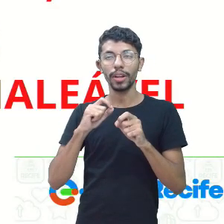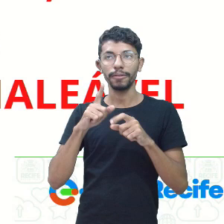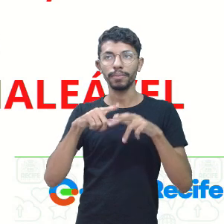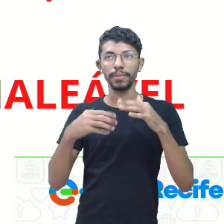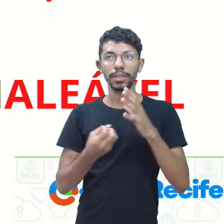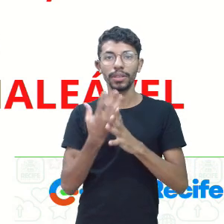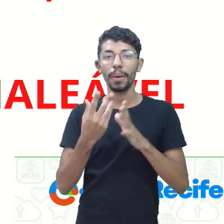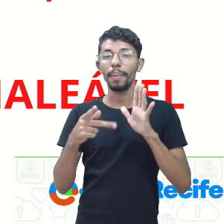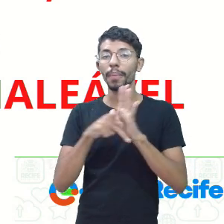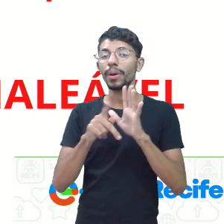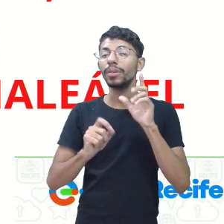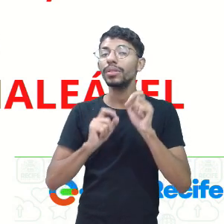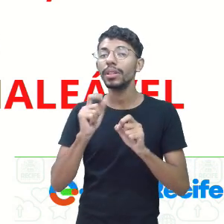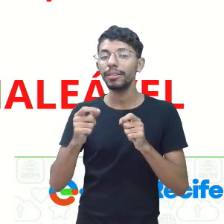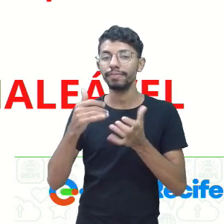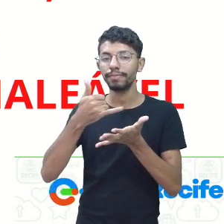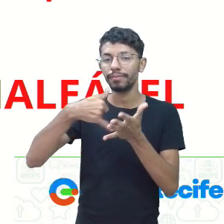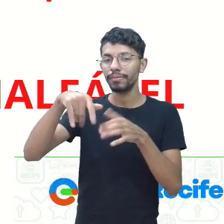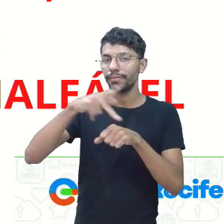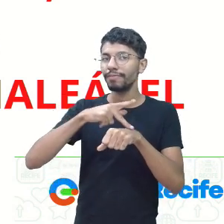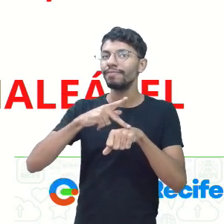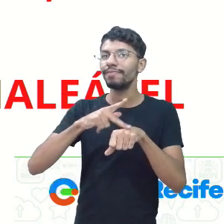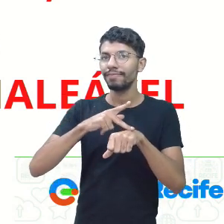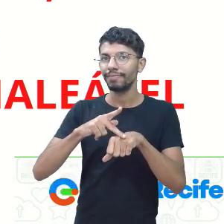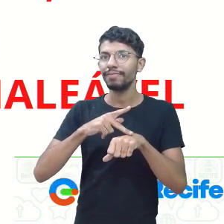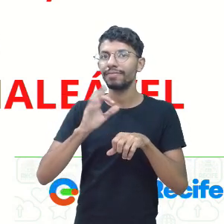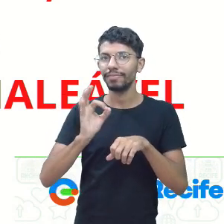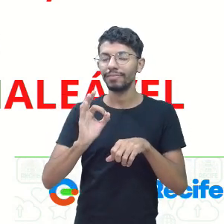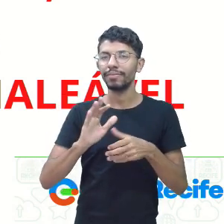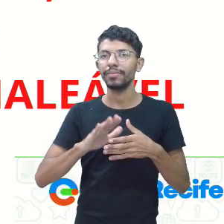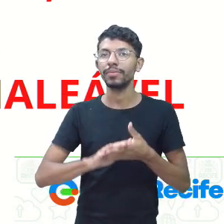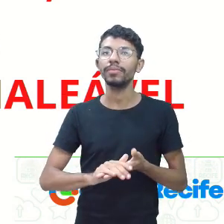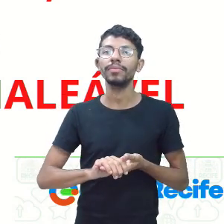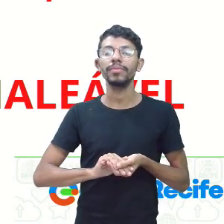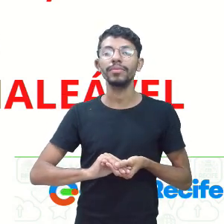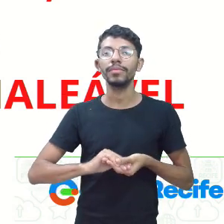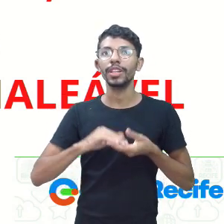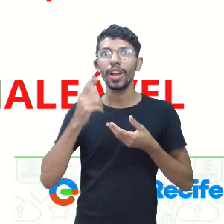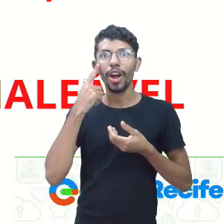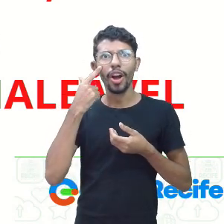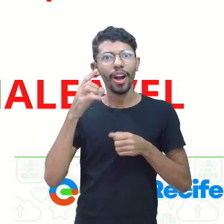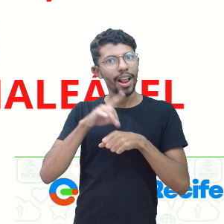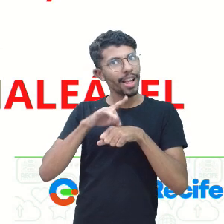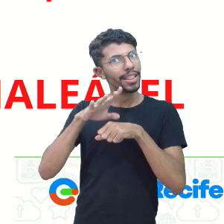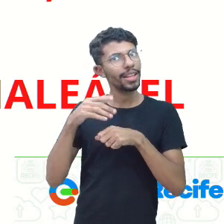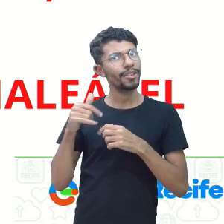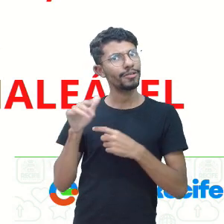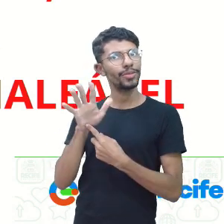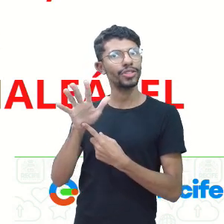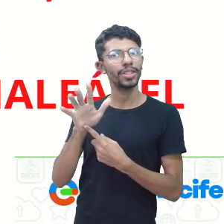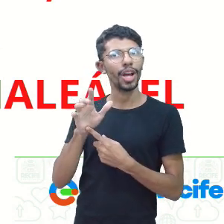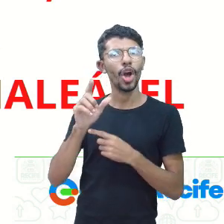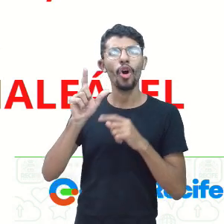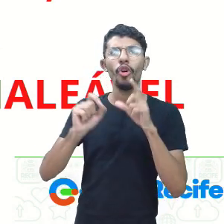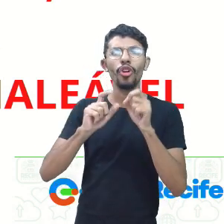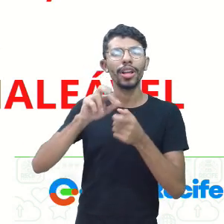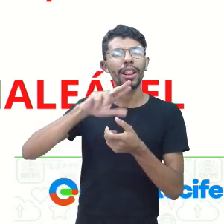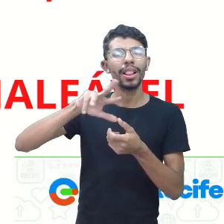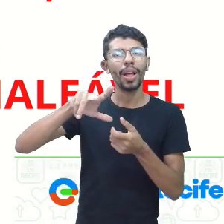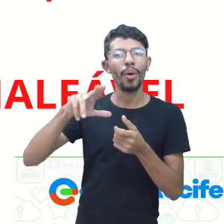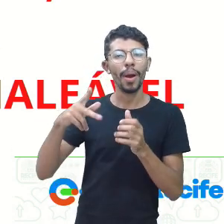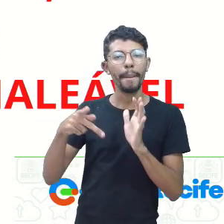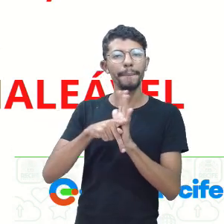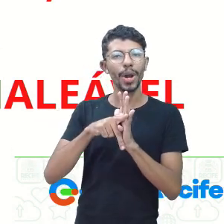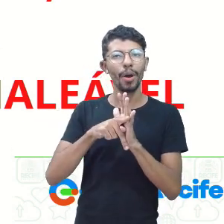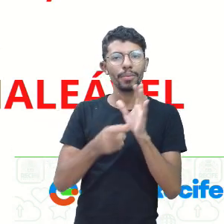o petróleo. Eu mostrei isso no início. Legal. Olha que dica eu estou dando aqui. O que não é de plástico está dentro de plástico.